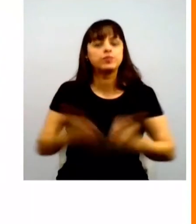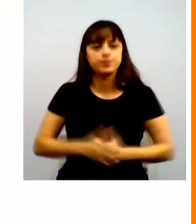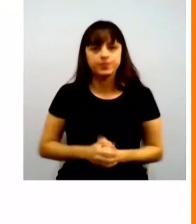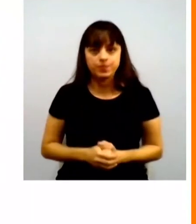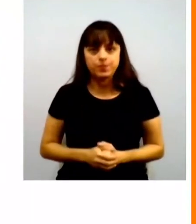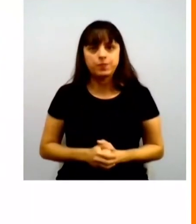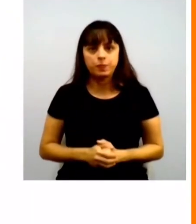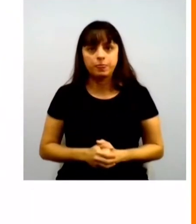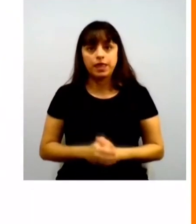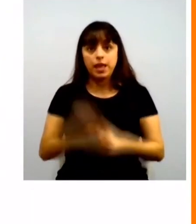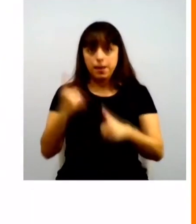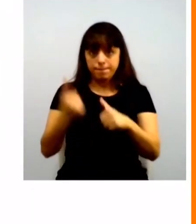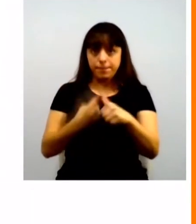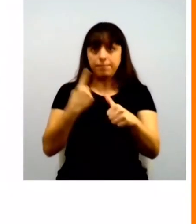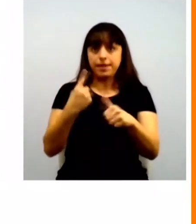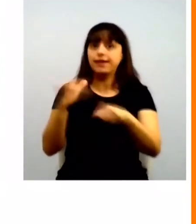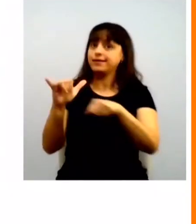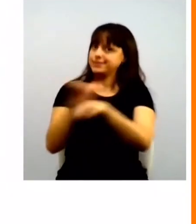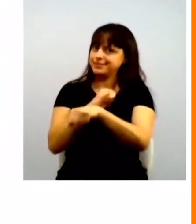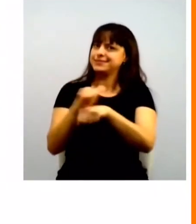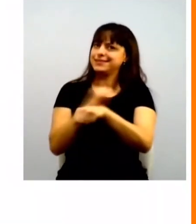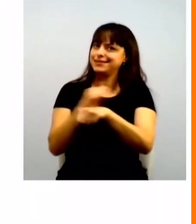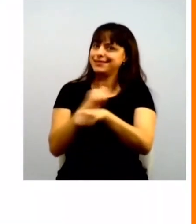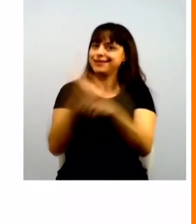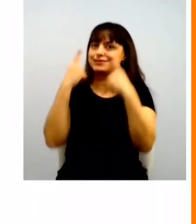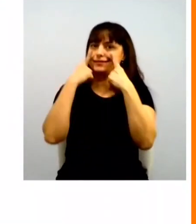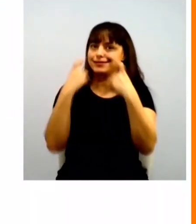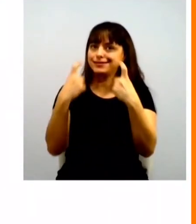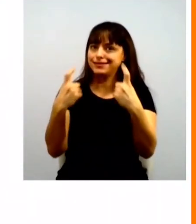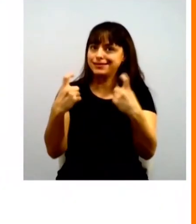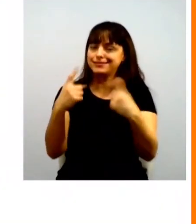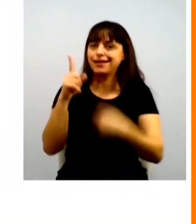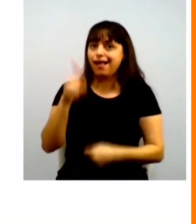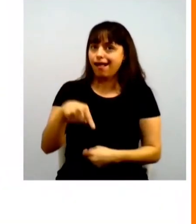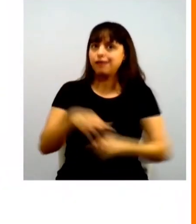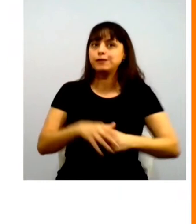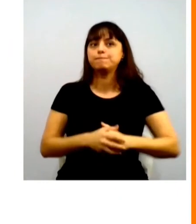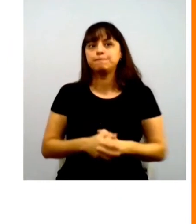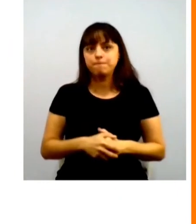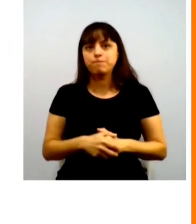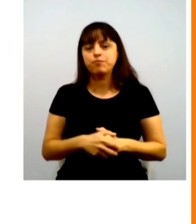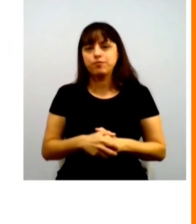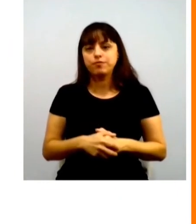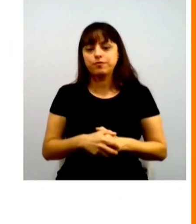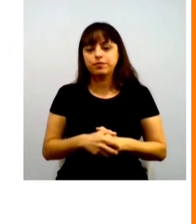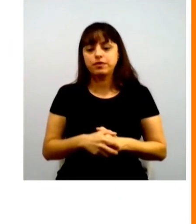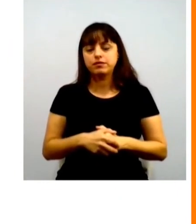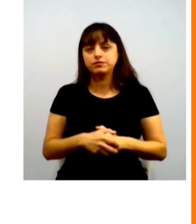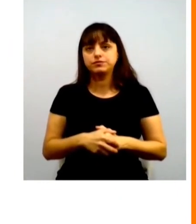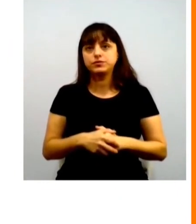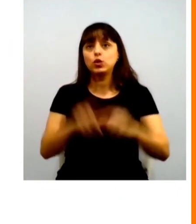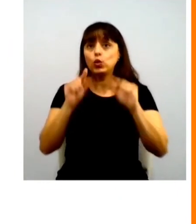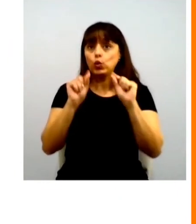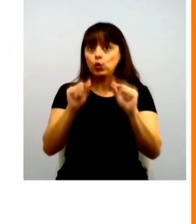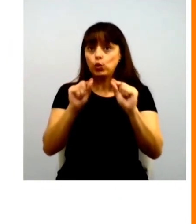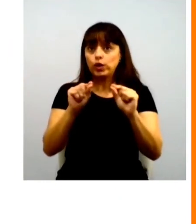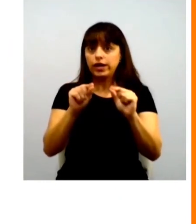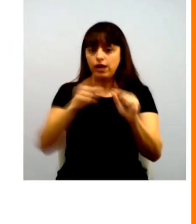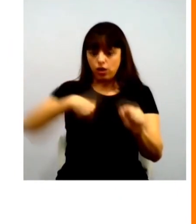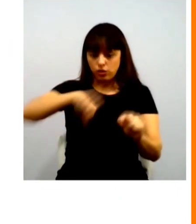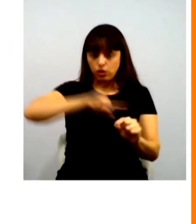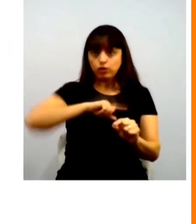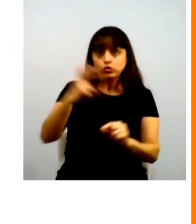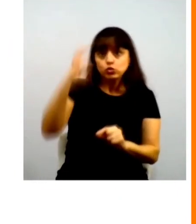interessante, que já falamos na primeira de dia, é situar a nossa acção na Agenda 2030 e os Objetivos de Desarrollo